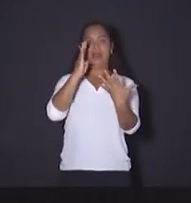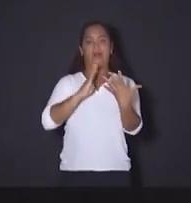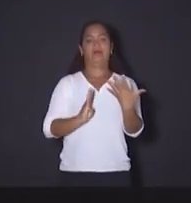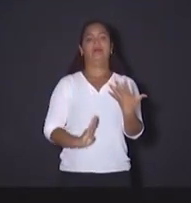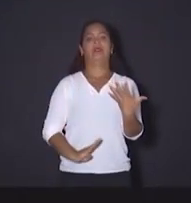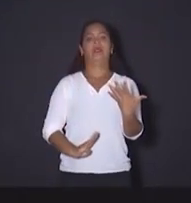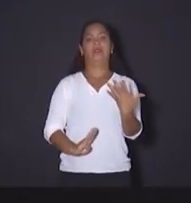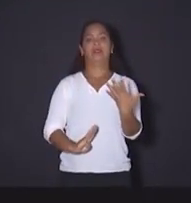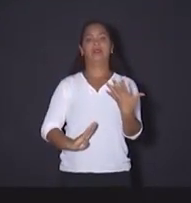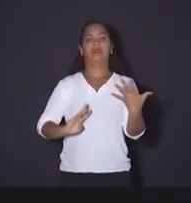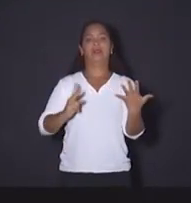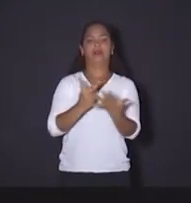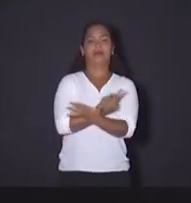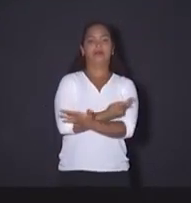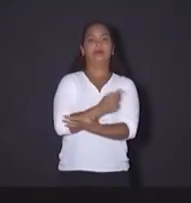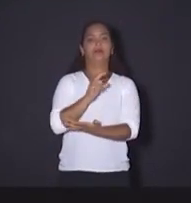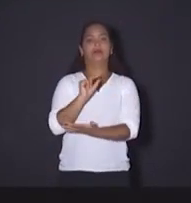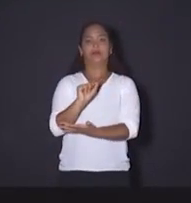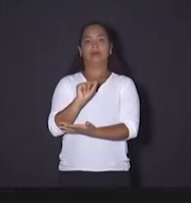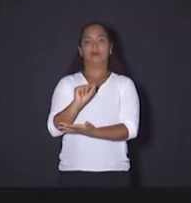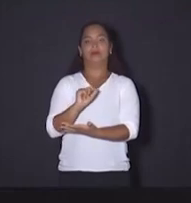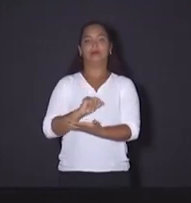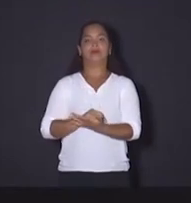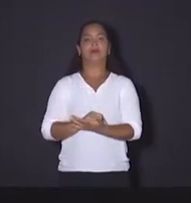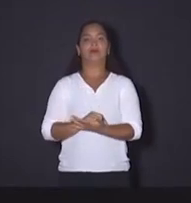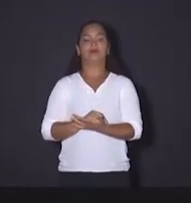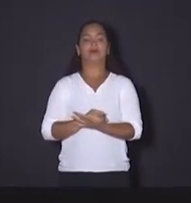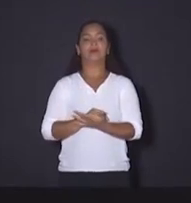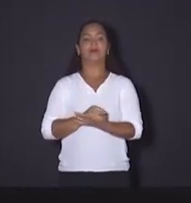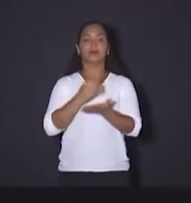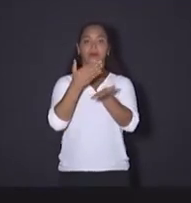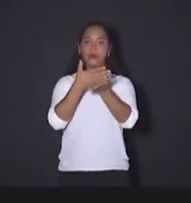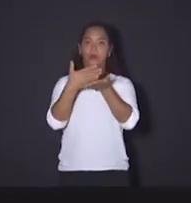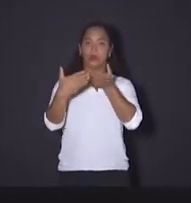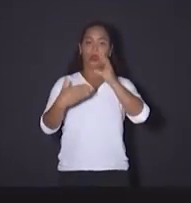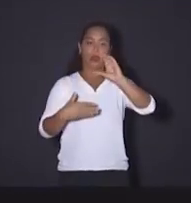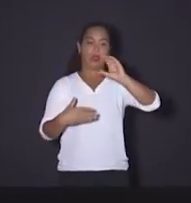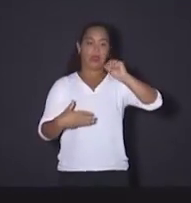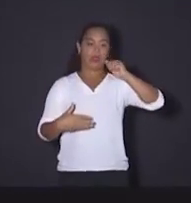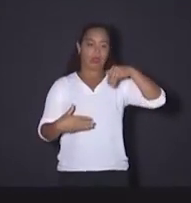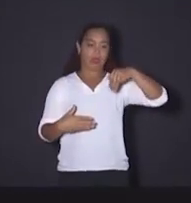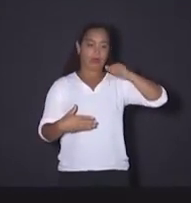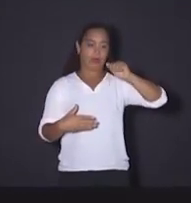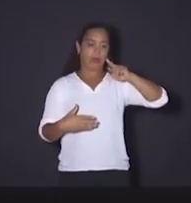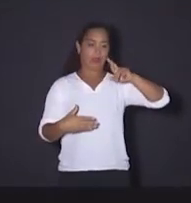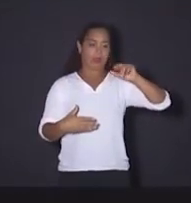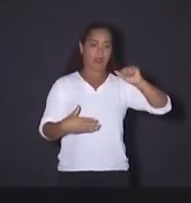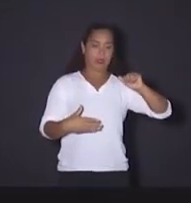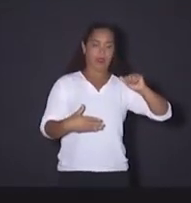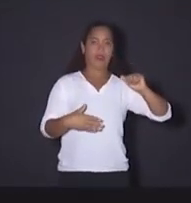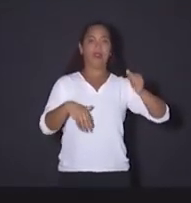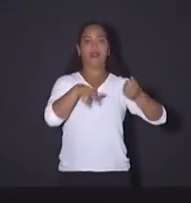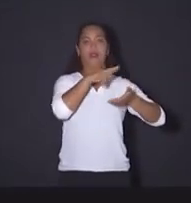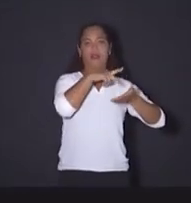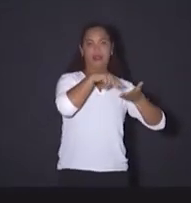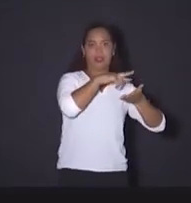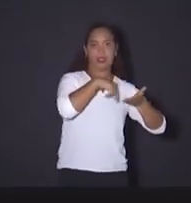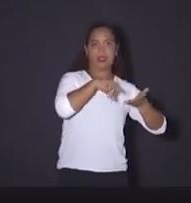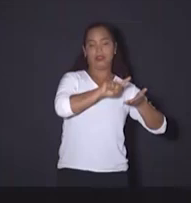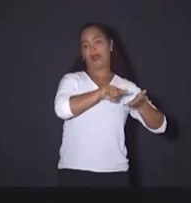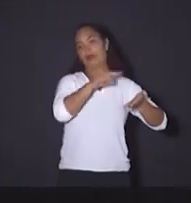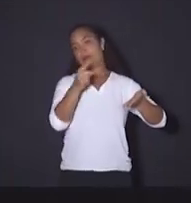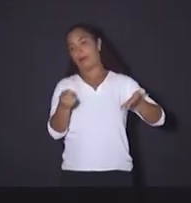Através da Câmara, inicialmente Câmara de Dança, e depois do Colégio, Colegiado de